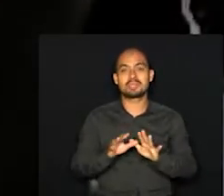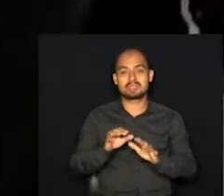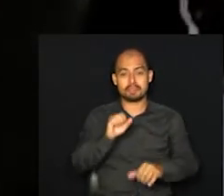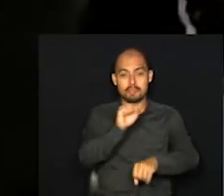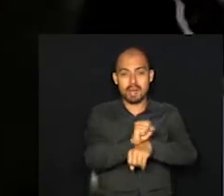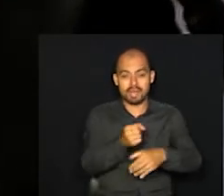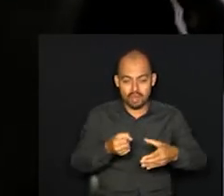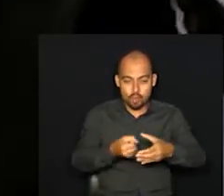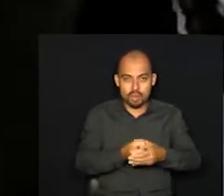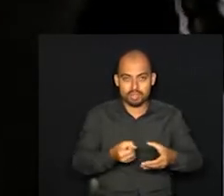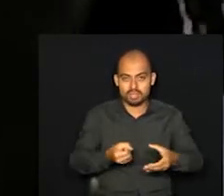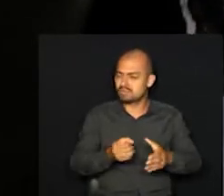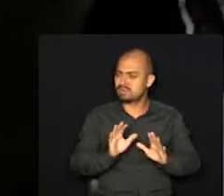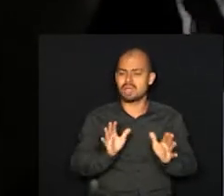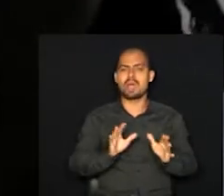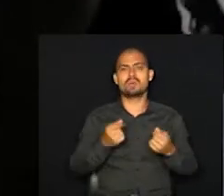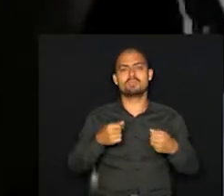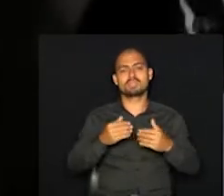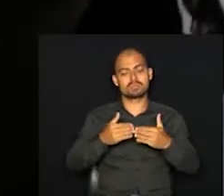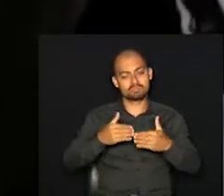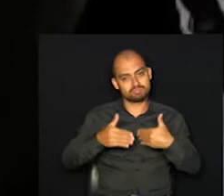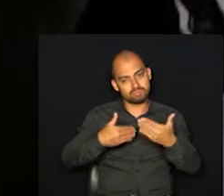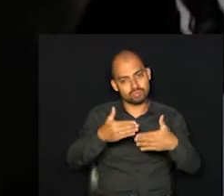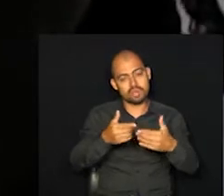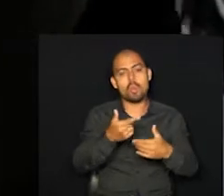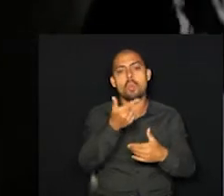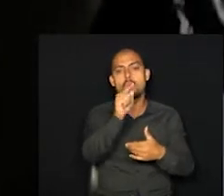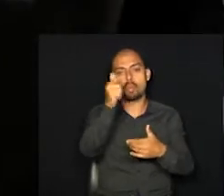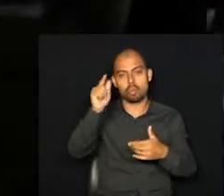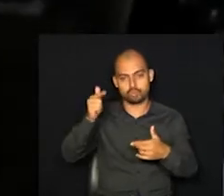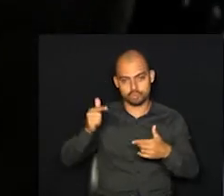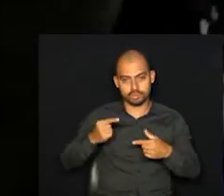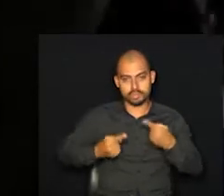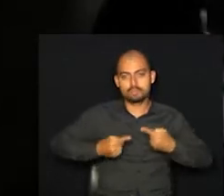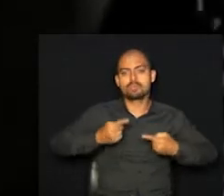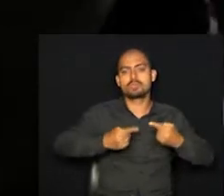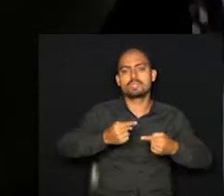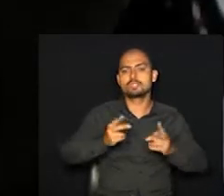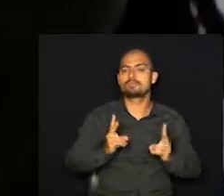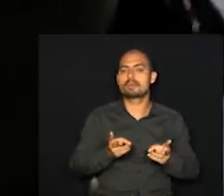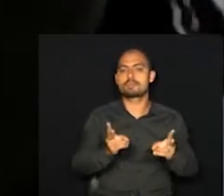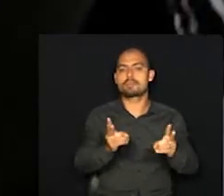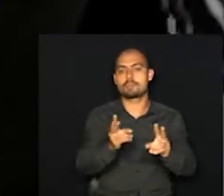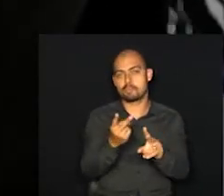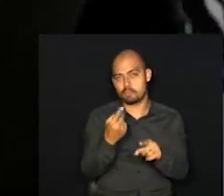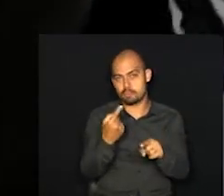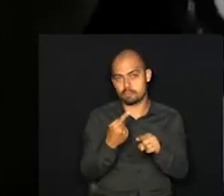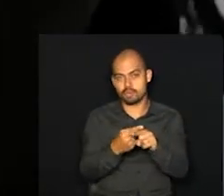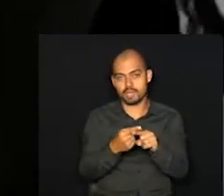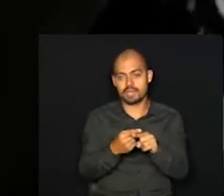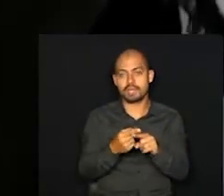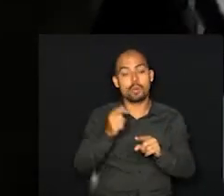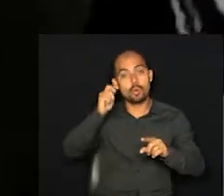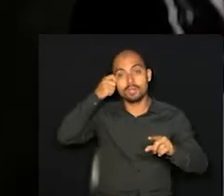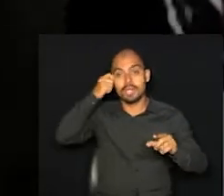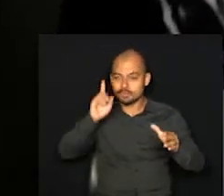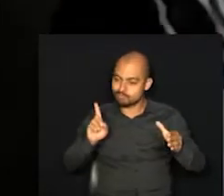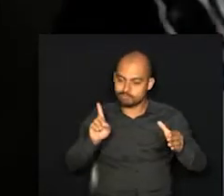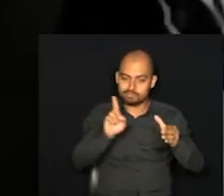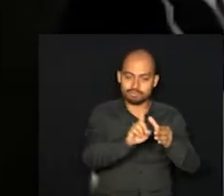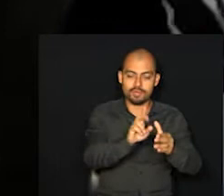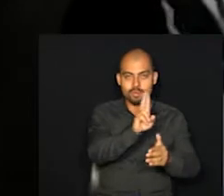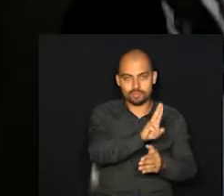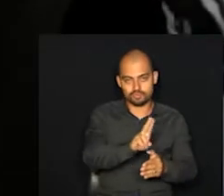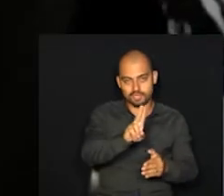raciais. Eu acho que tem que ser criado outras políticas de permanência, porque não adianta você colocar o negro dentro da universidade e você não